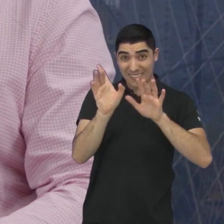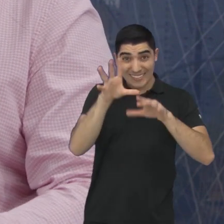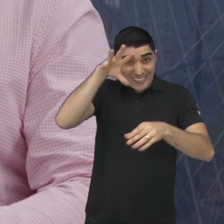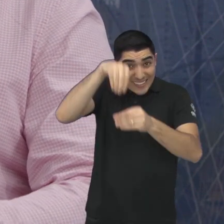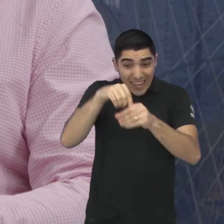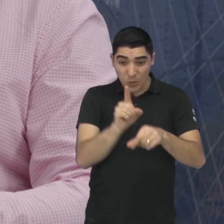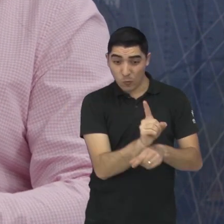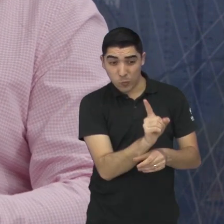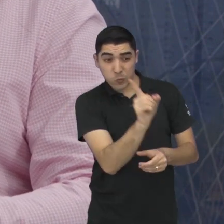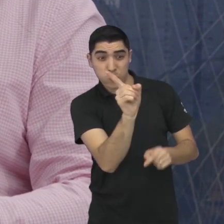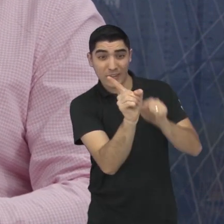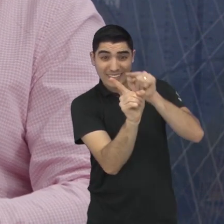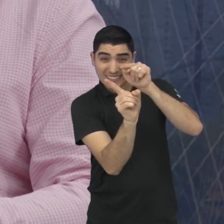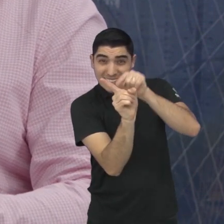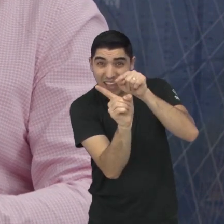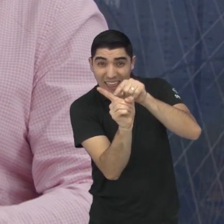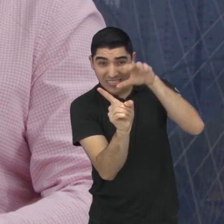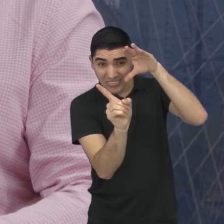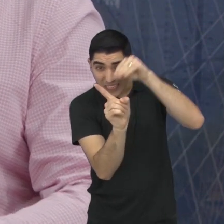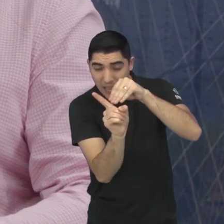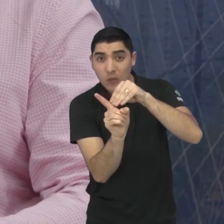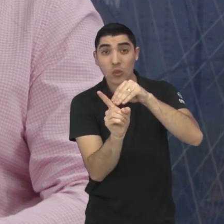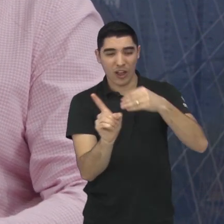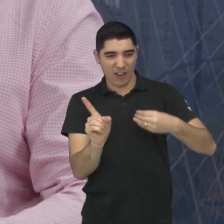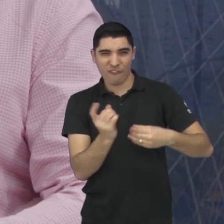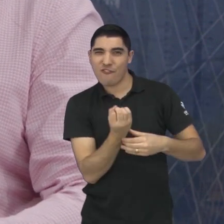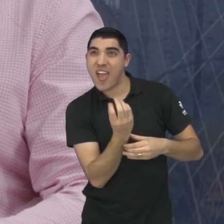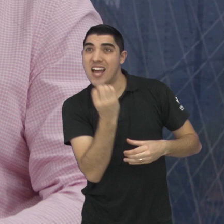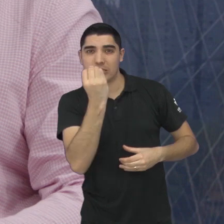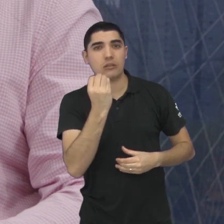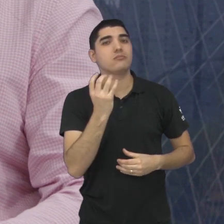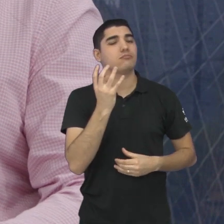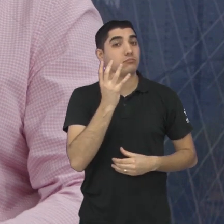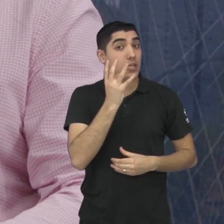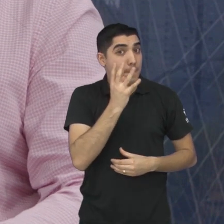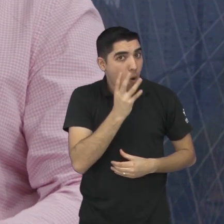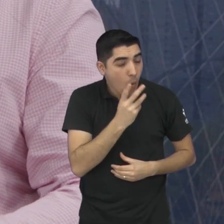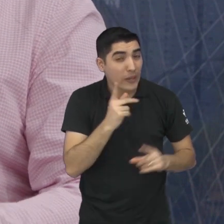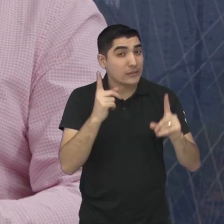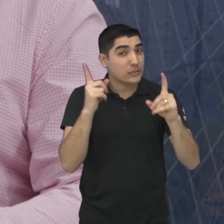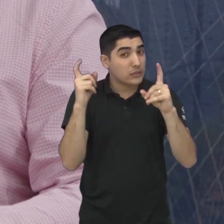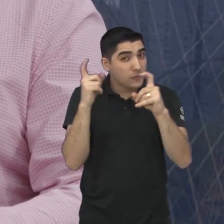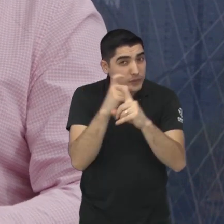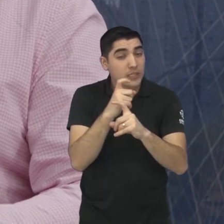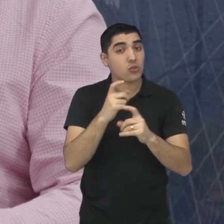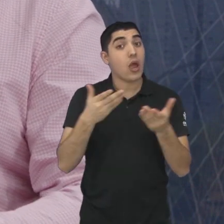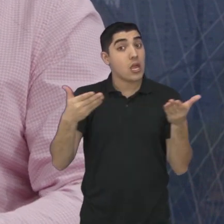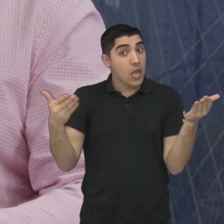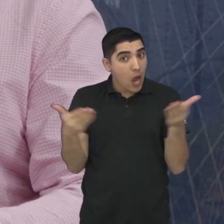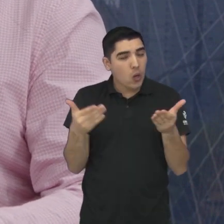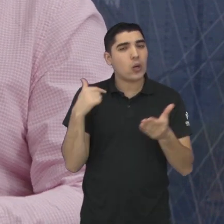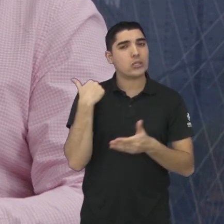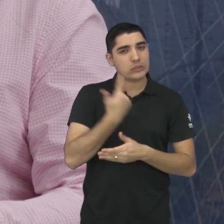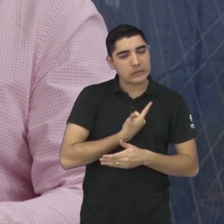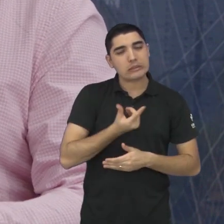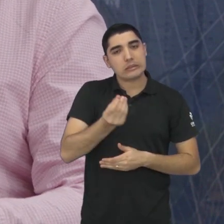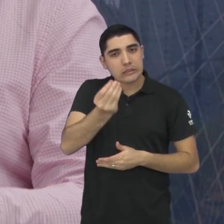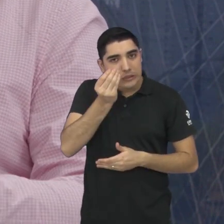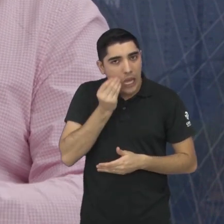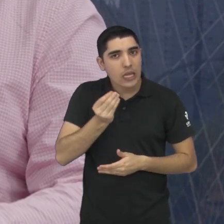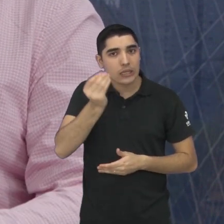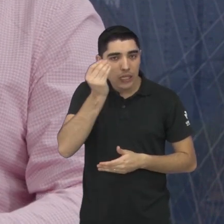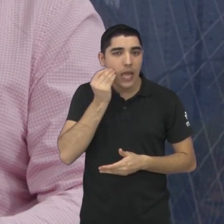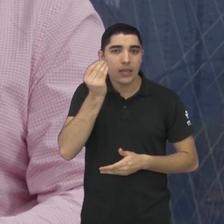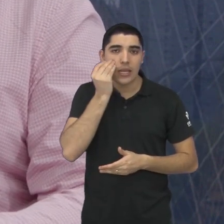para a gente sobreviver na viagem e eventualmente numa colonização fora, isso tem que ser, e eu acho que está sendo revertido